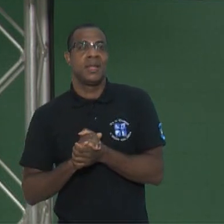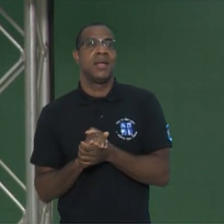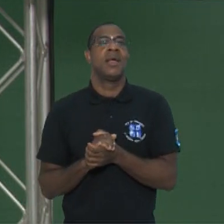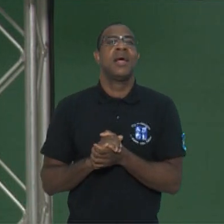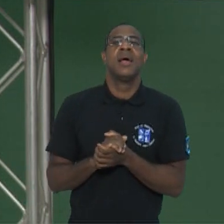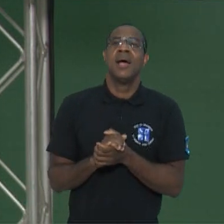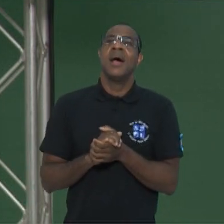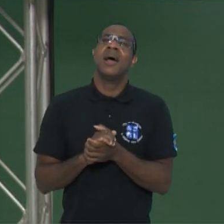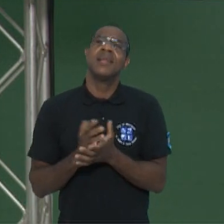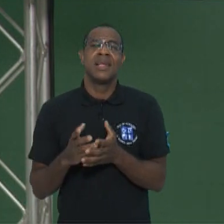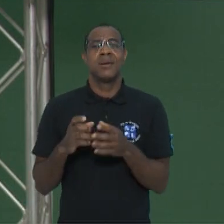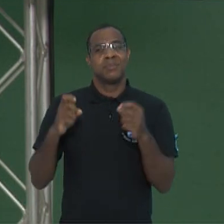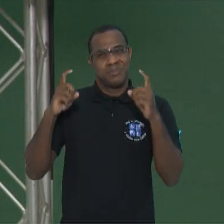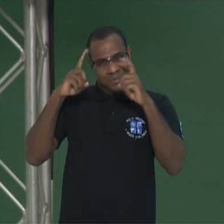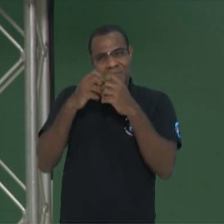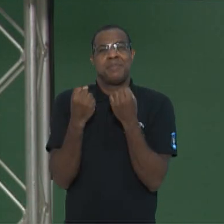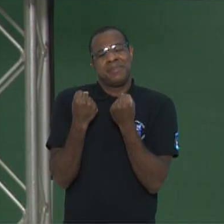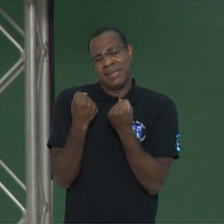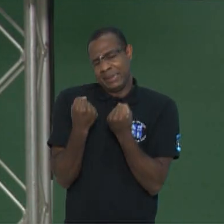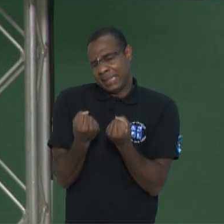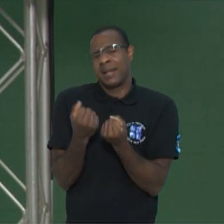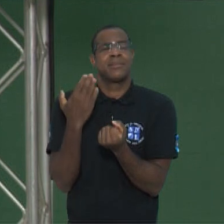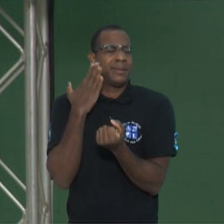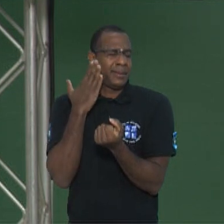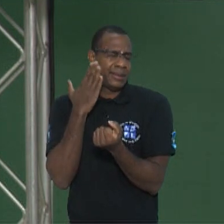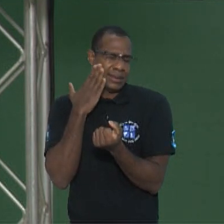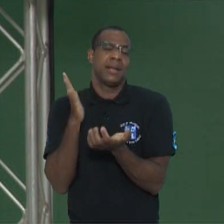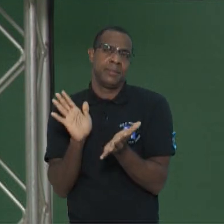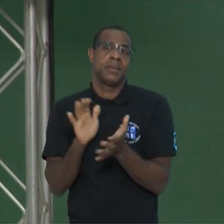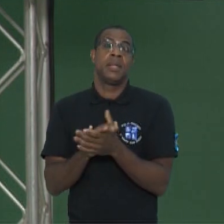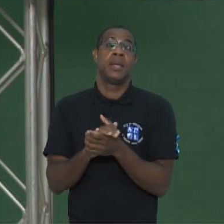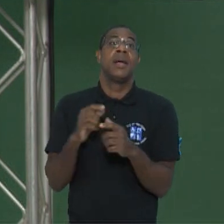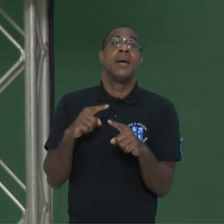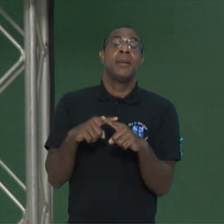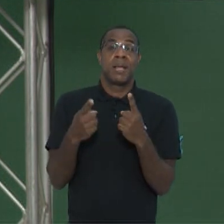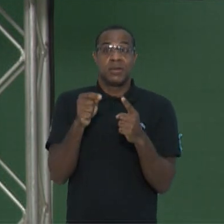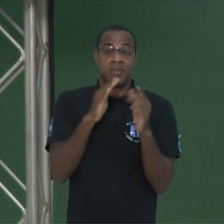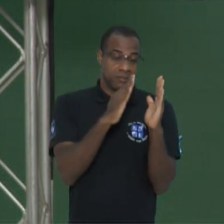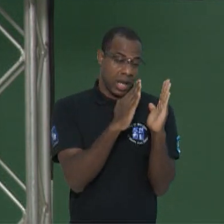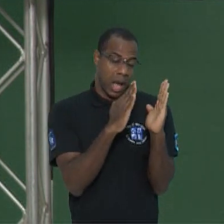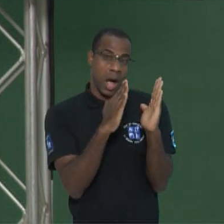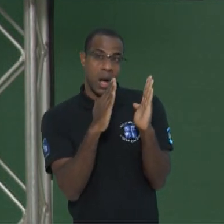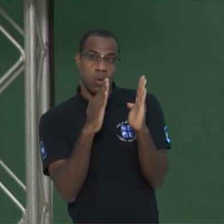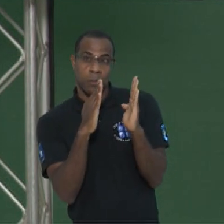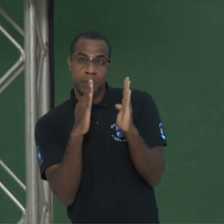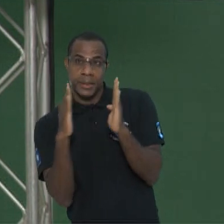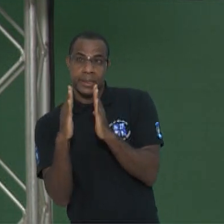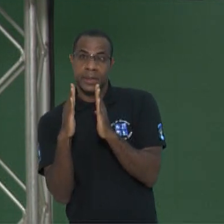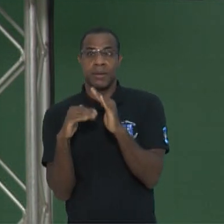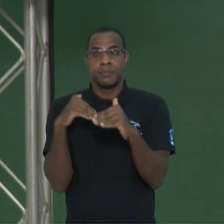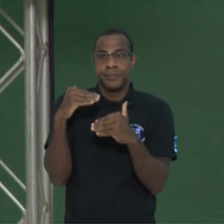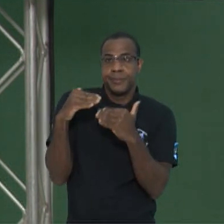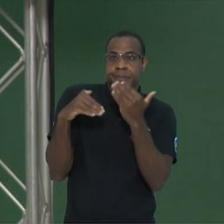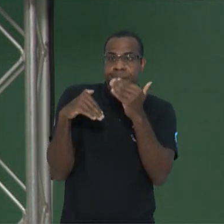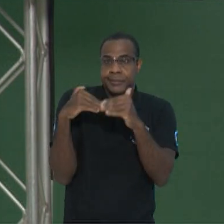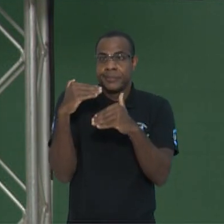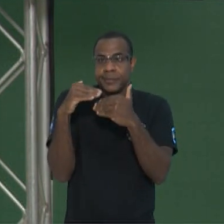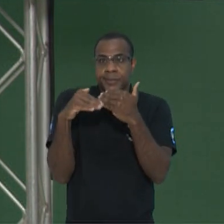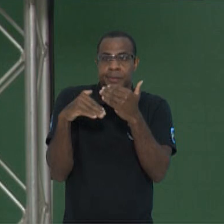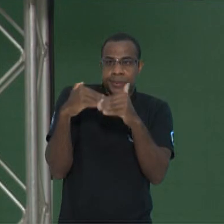mais densa ali de conteúdo, mas é justamente para que vocês vão acompanhando comigo essa construção ali e